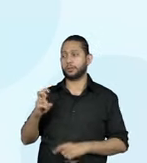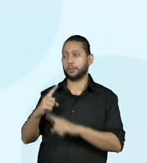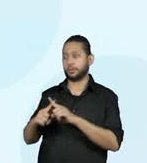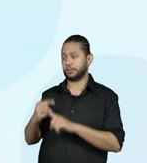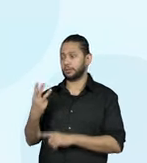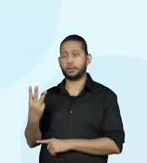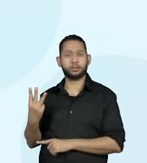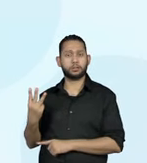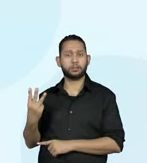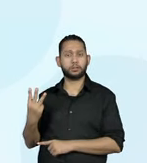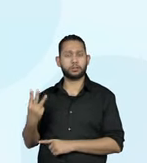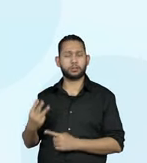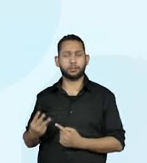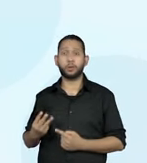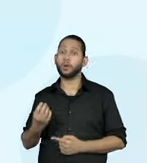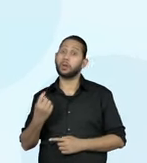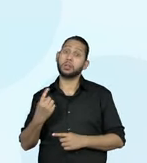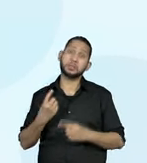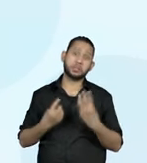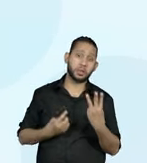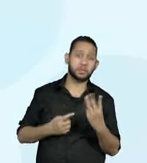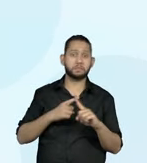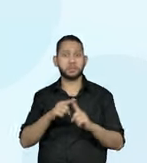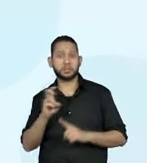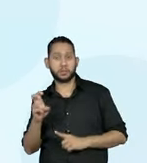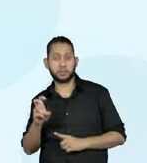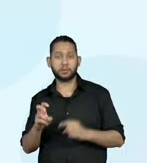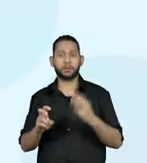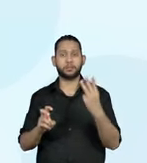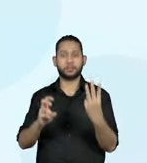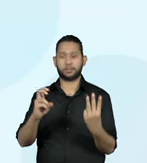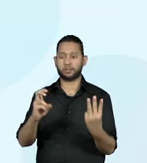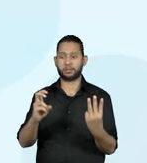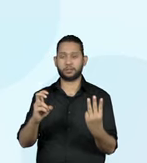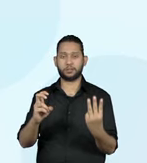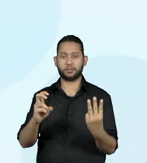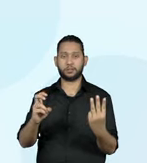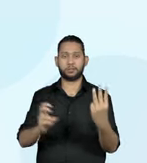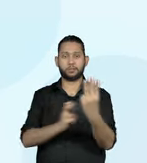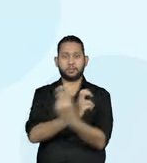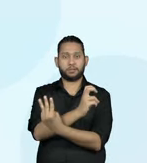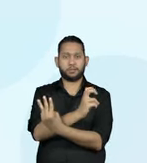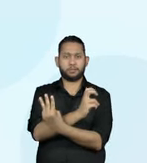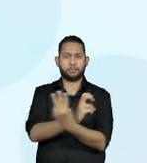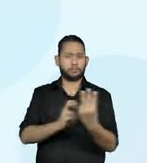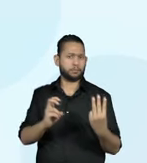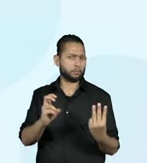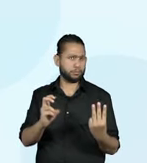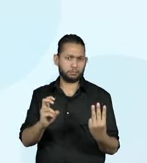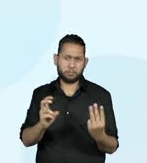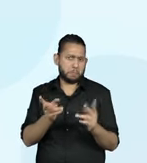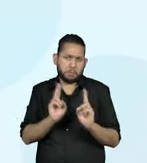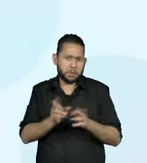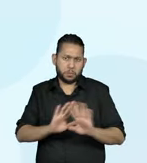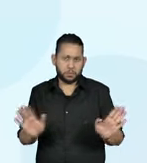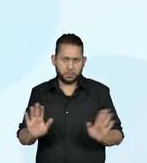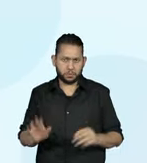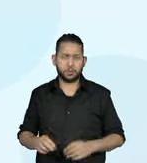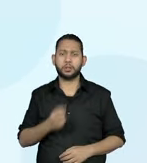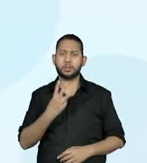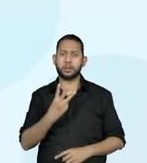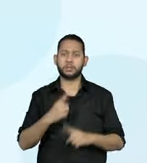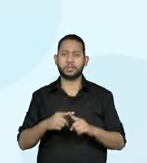vezes 3, ou 3 vezes 5, porque não altera, né? 5 vezes 3, ou 3 vezes 5, é igual